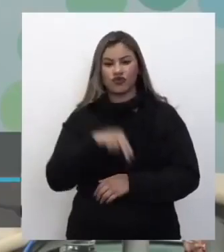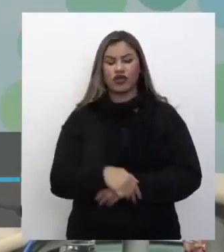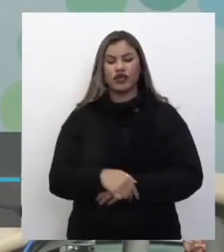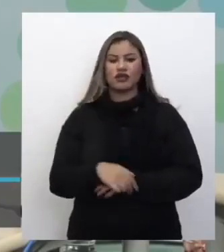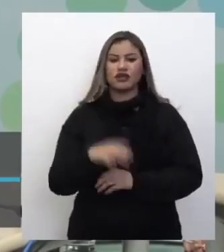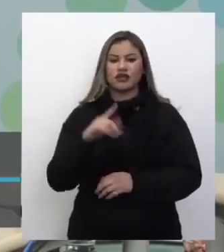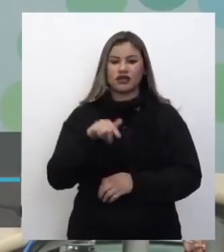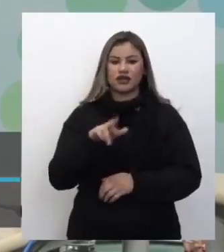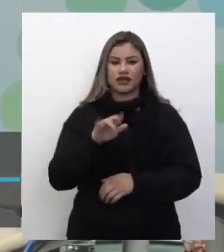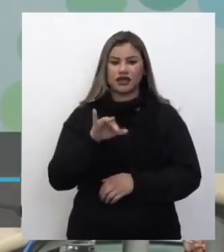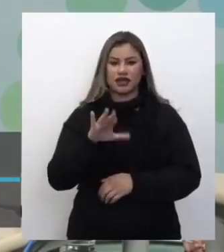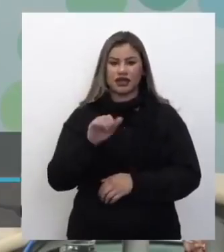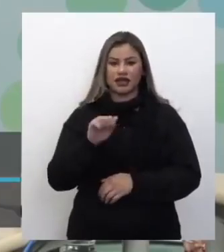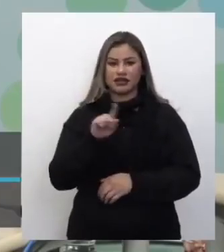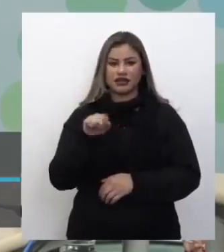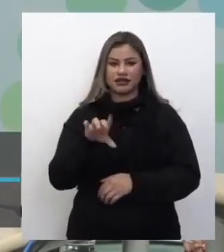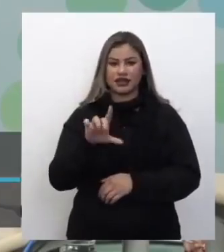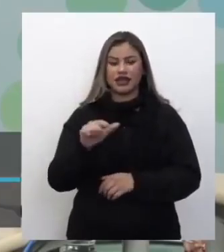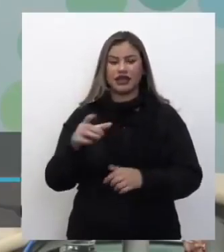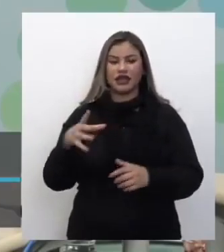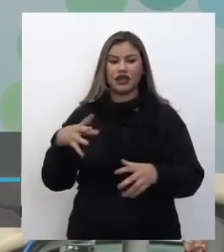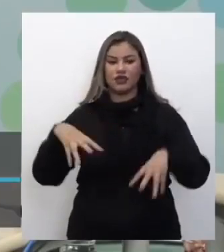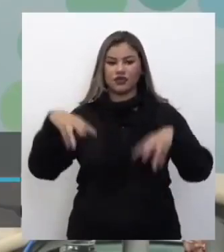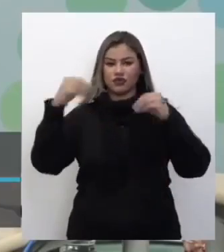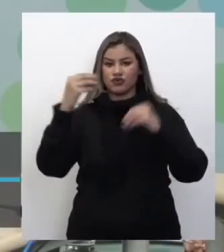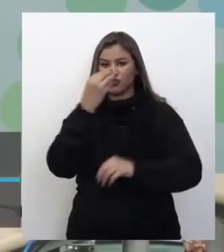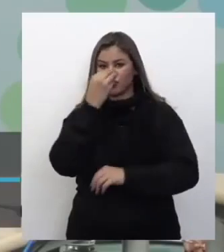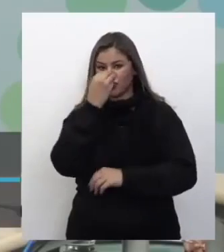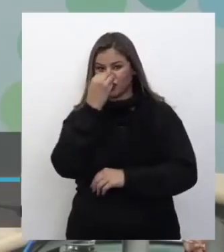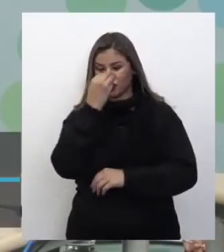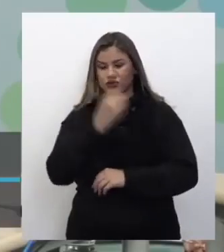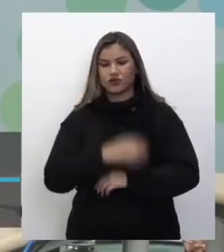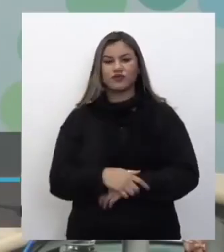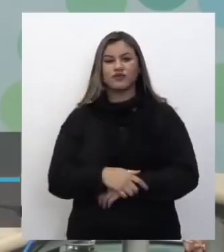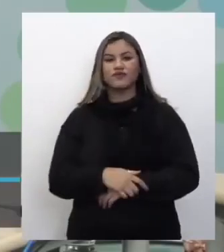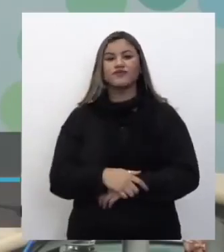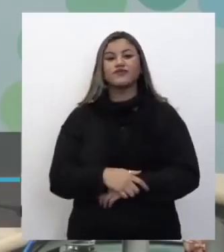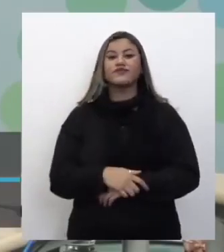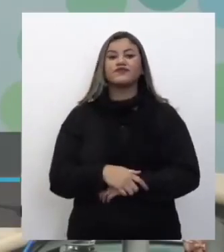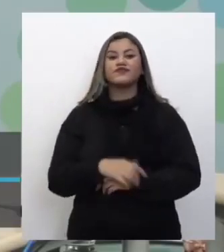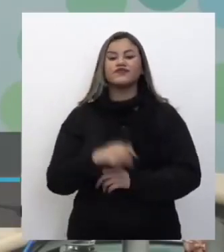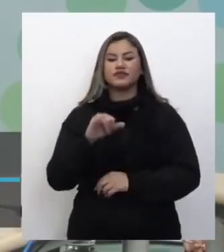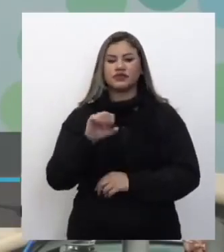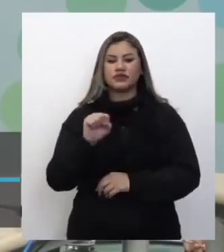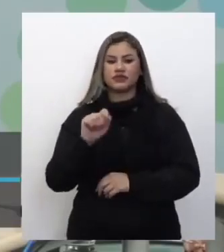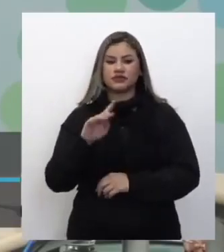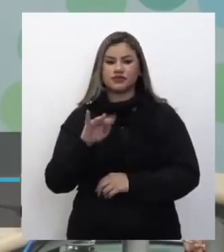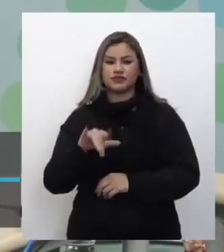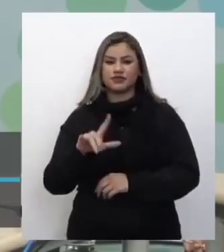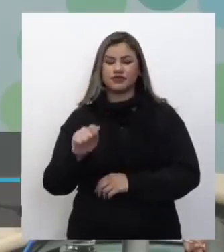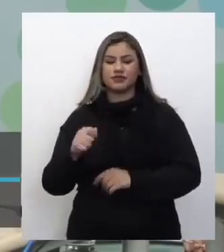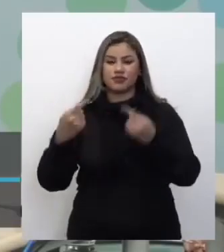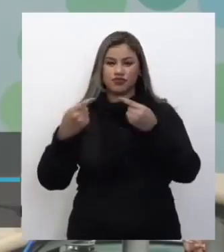circo. A Isabela, musical e comédia.